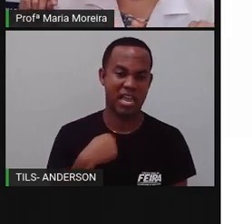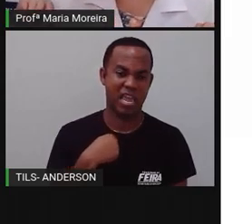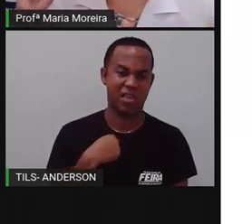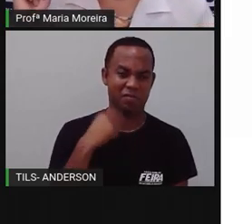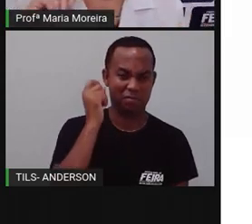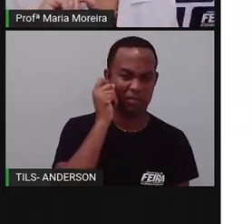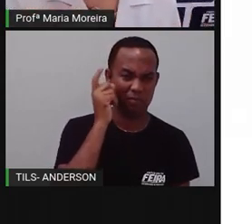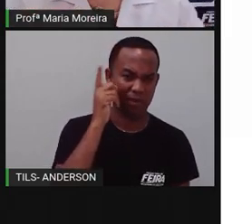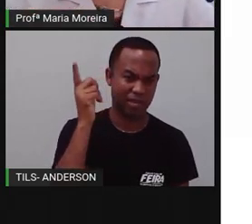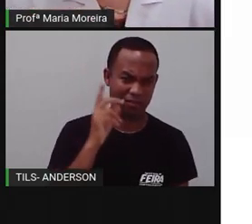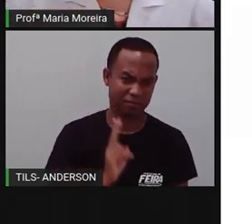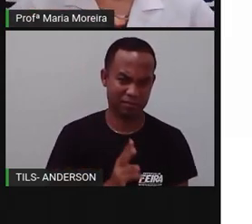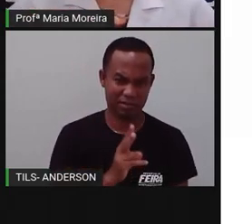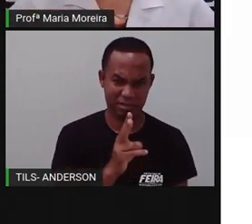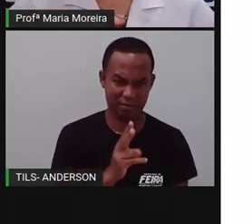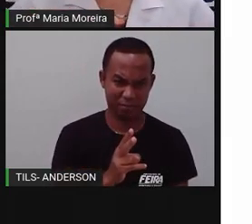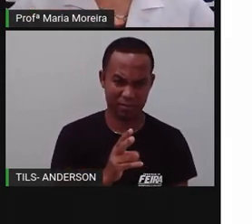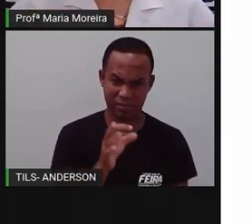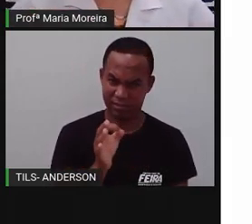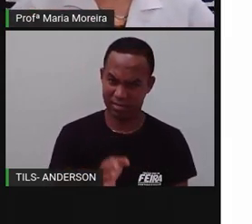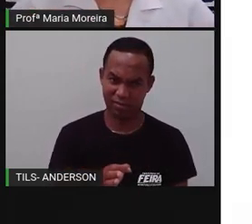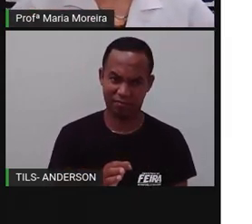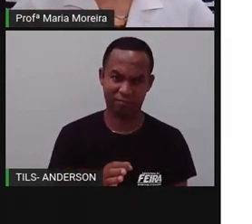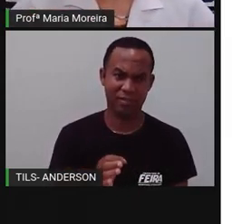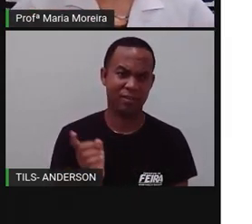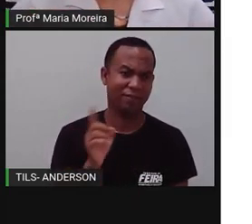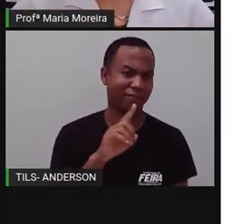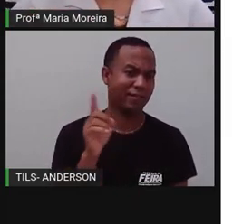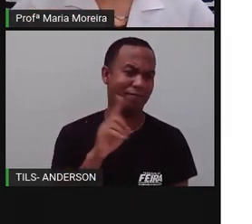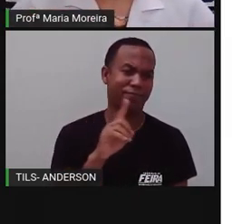para cima das pessoas, isso dá certo, Anderson?